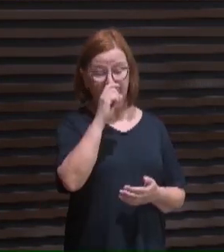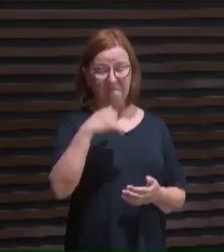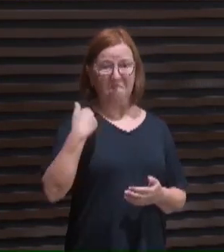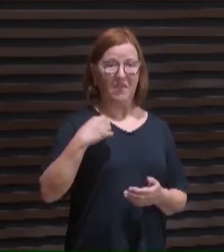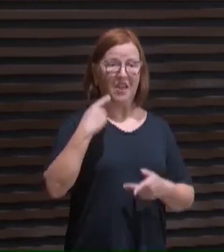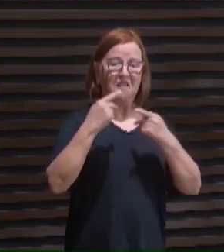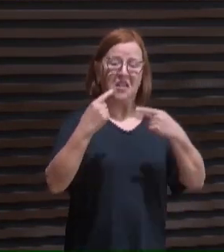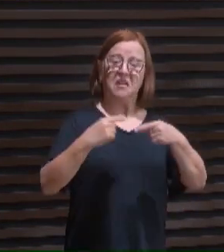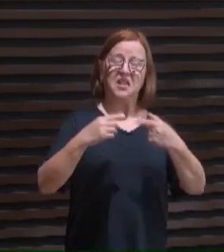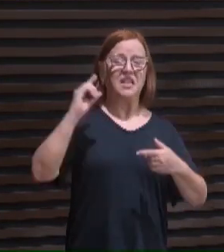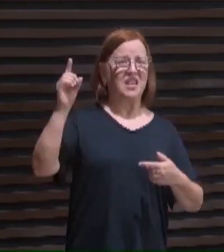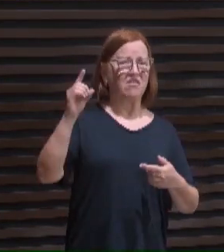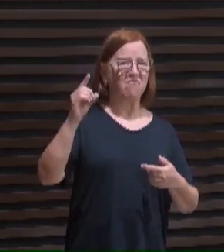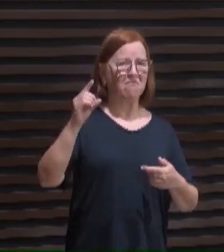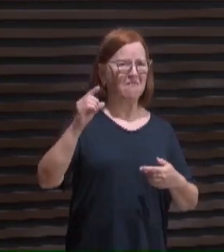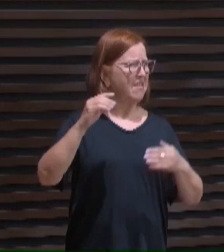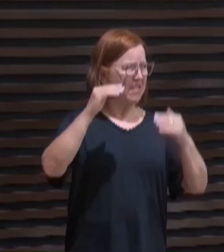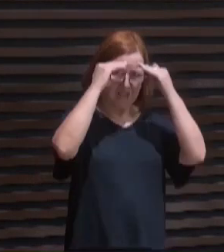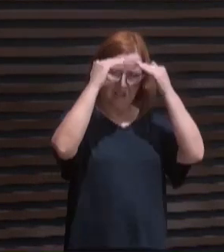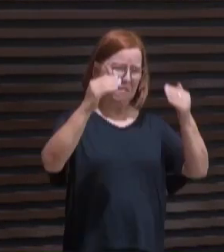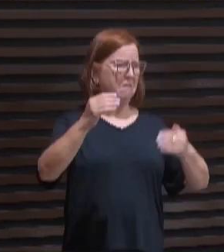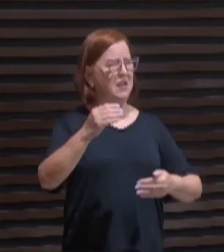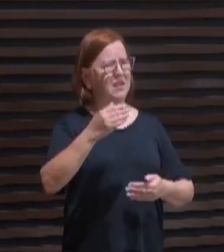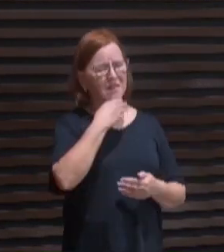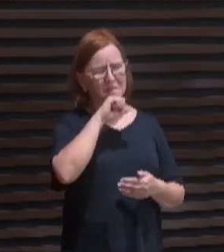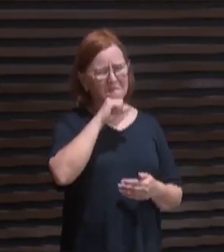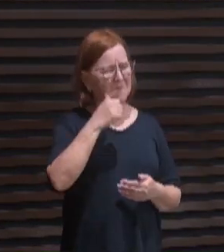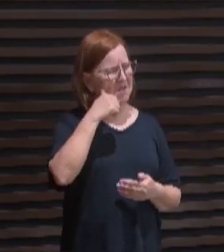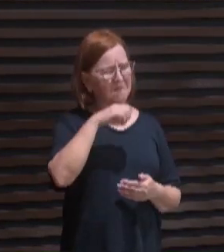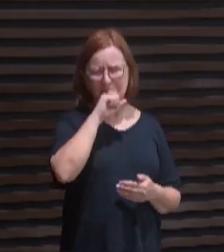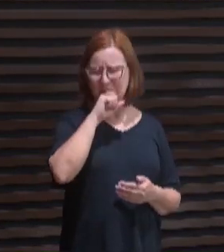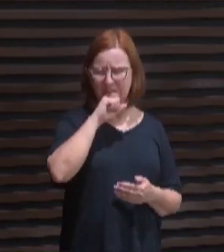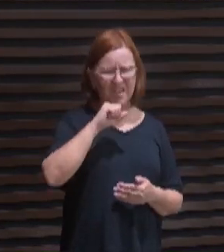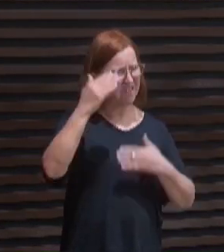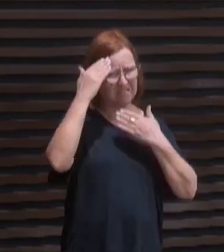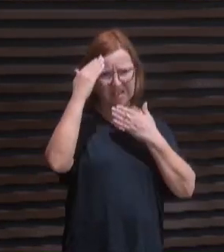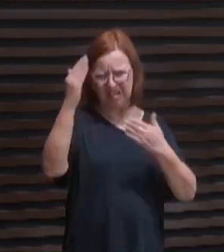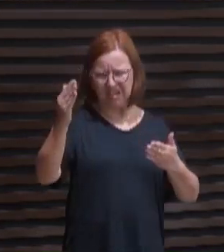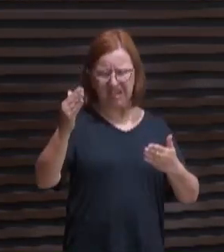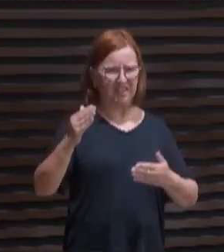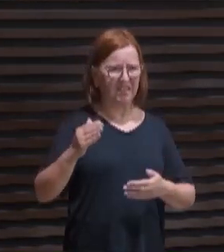blasfemadores, desobedientes aos pais, ingratos, irreverentes,